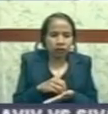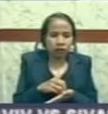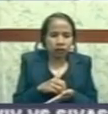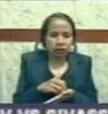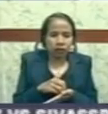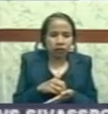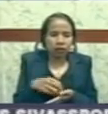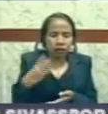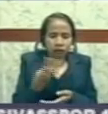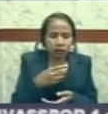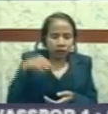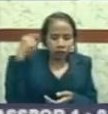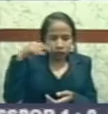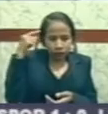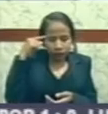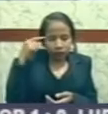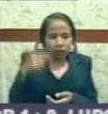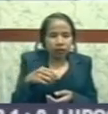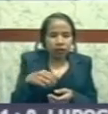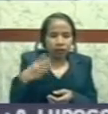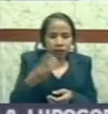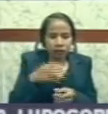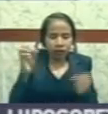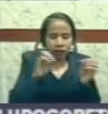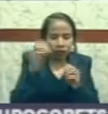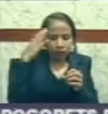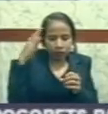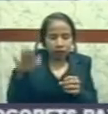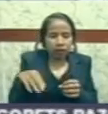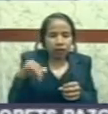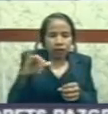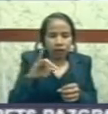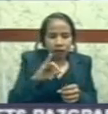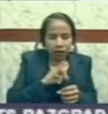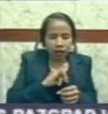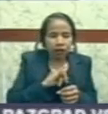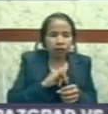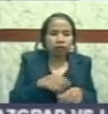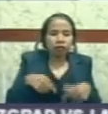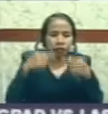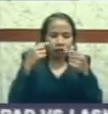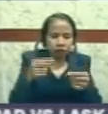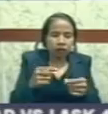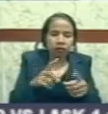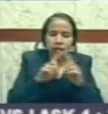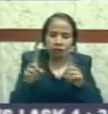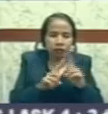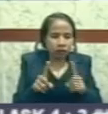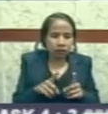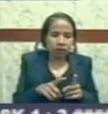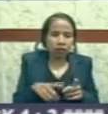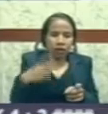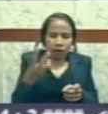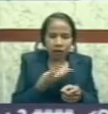eu tenho governo e tal lá tene. Mas bem, antes de votar, eu não tenho declaração, eu não tenho